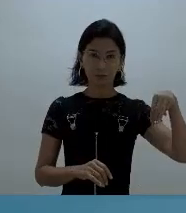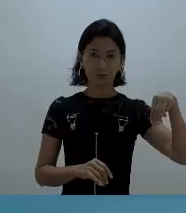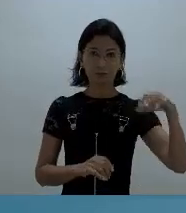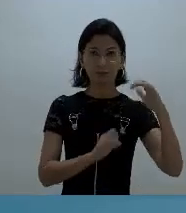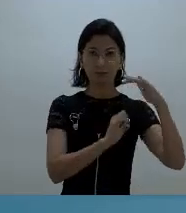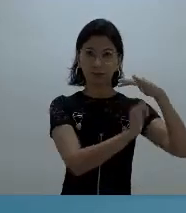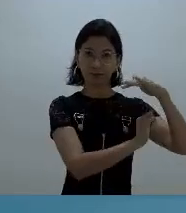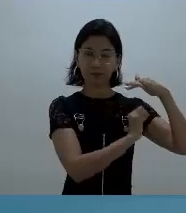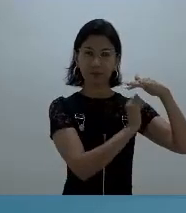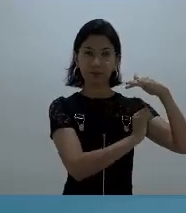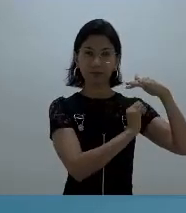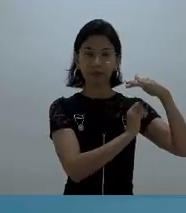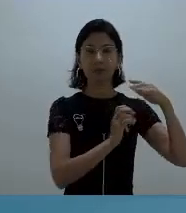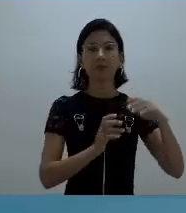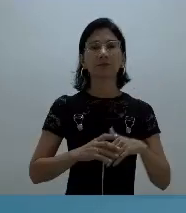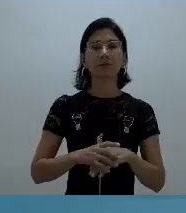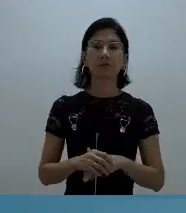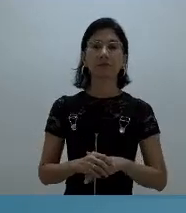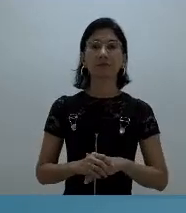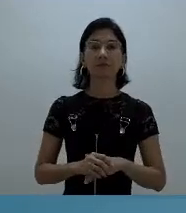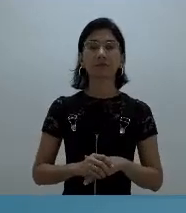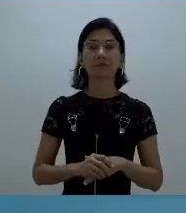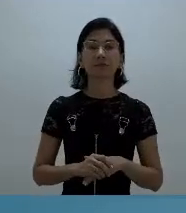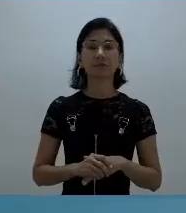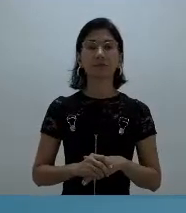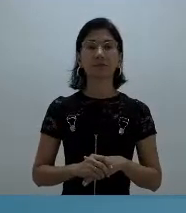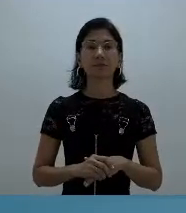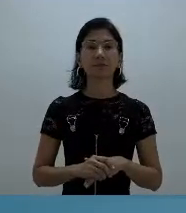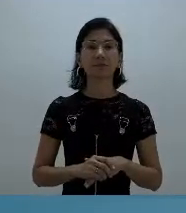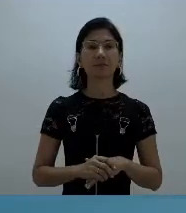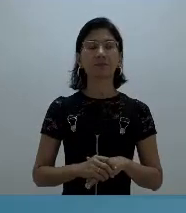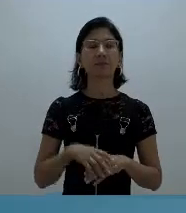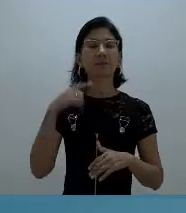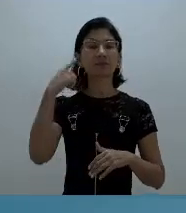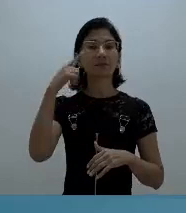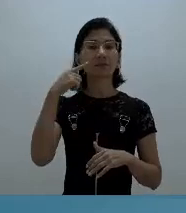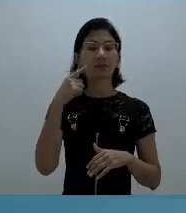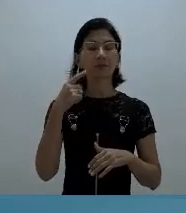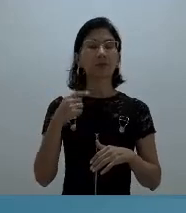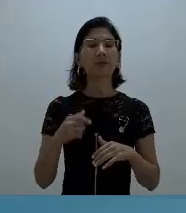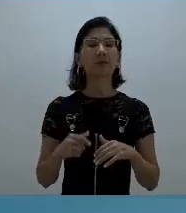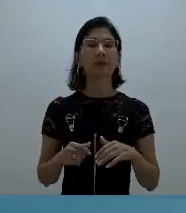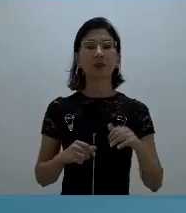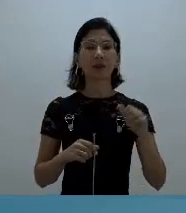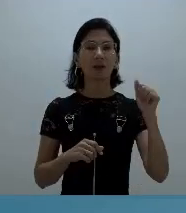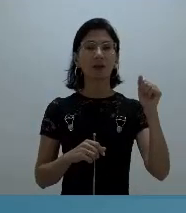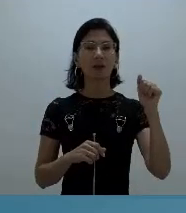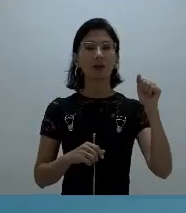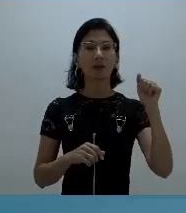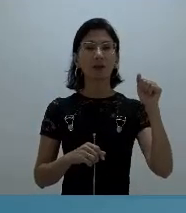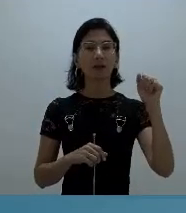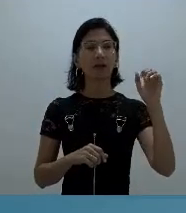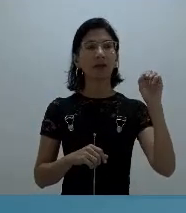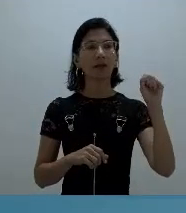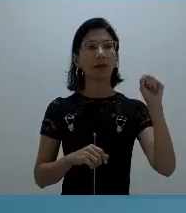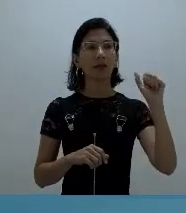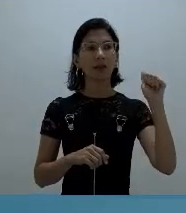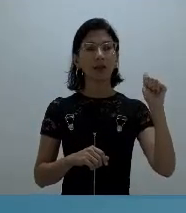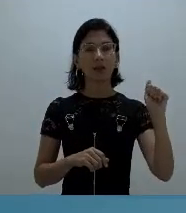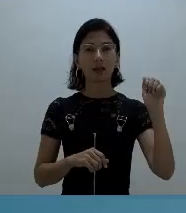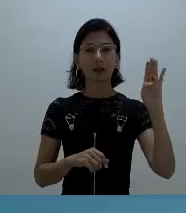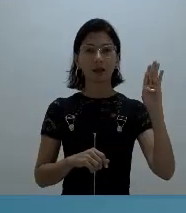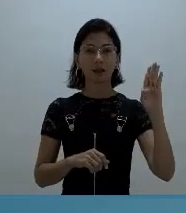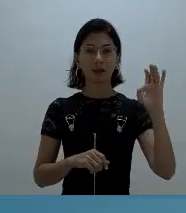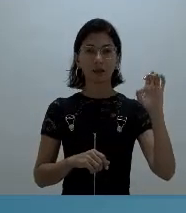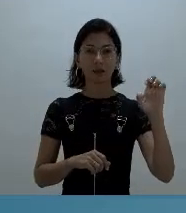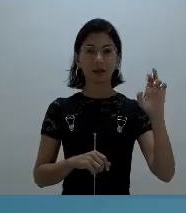advogado Cristiano Carlos Cozan, OAB São Paulo, Maria Emília Bacari, OAB São Paulo, Gabriela Almeida